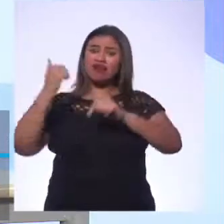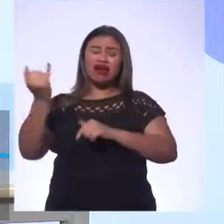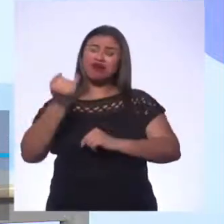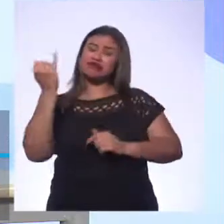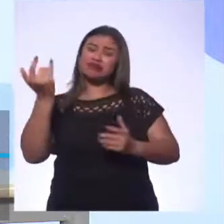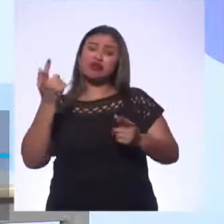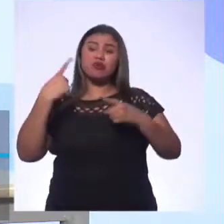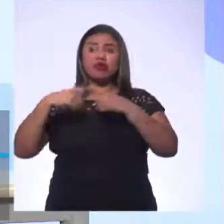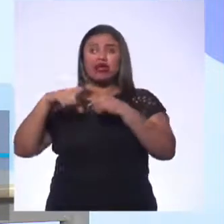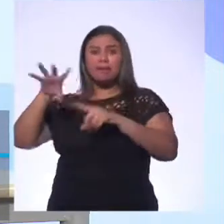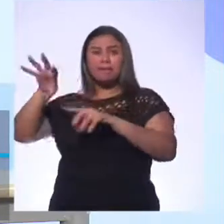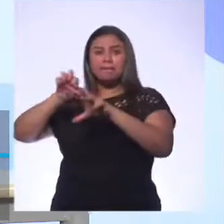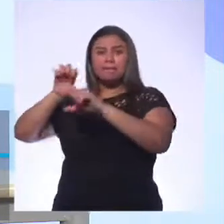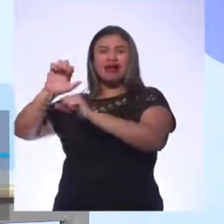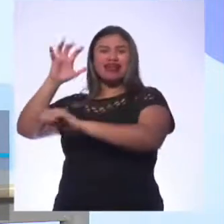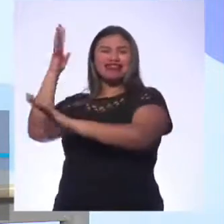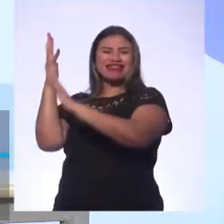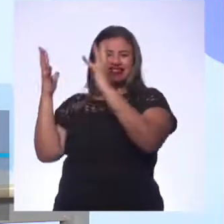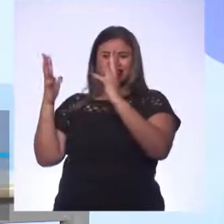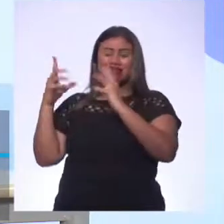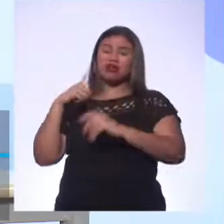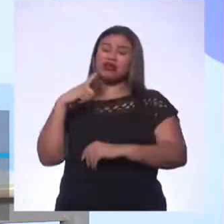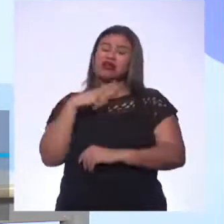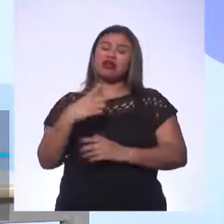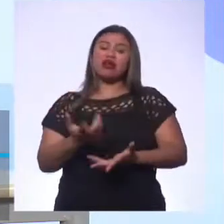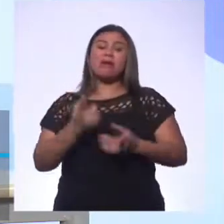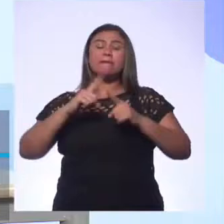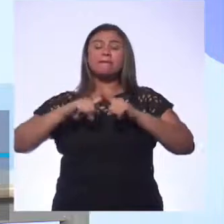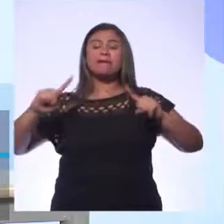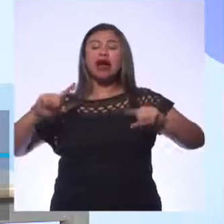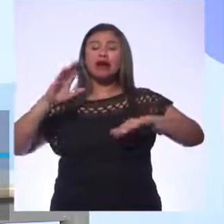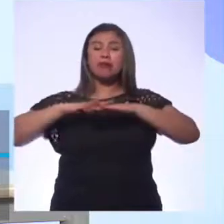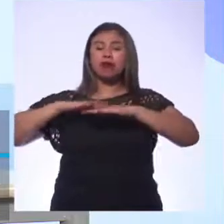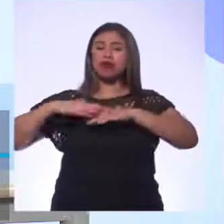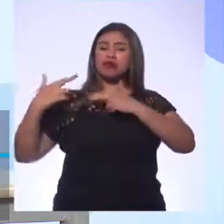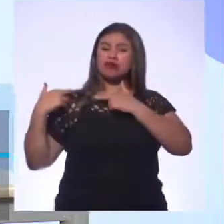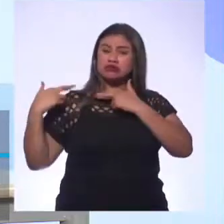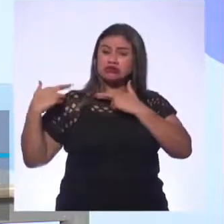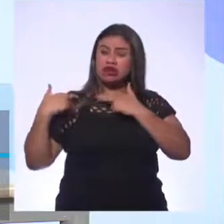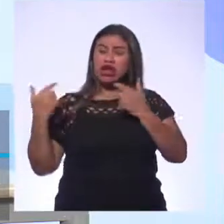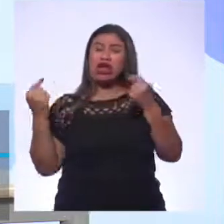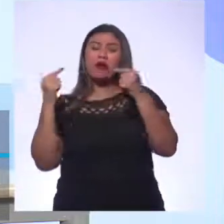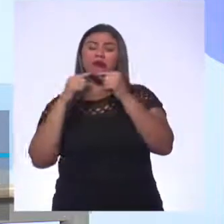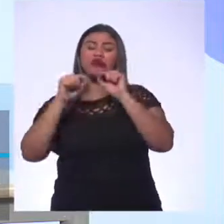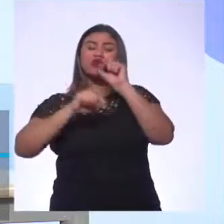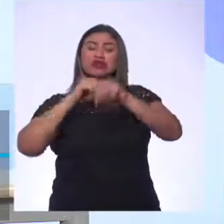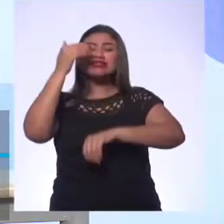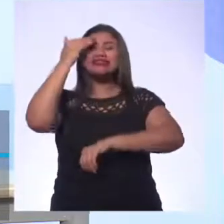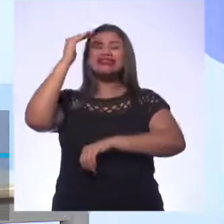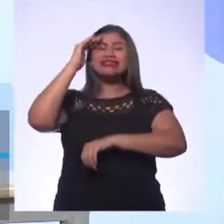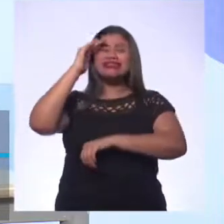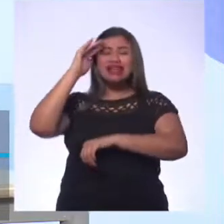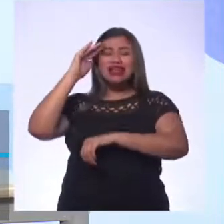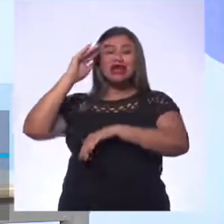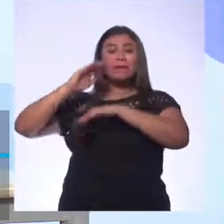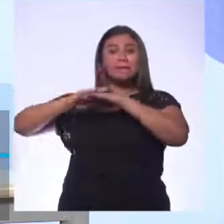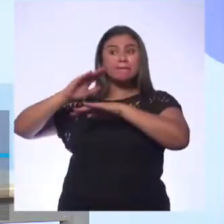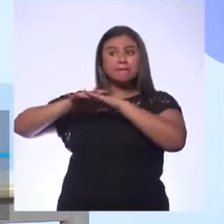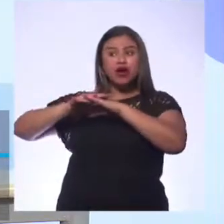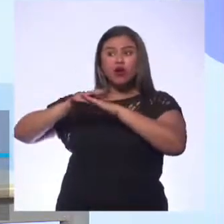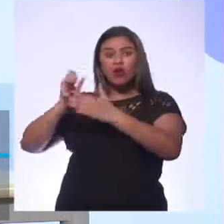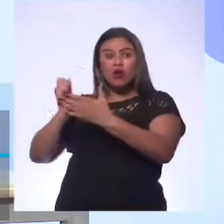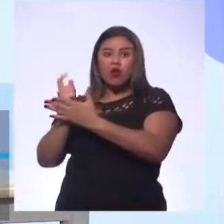da natureza. Agora, o consumo responsável é compreender a diferença entre consumo e